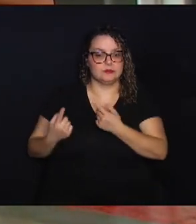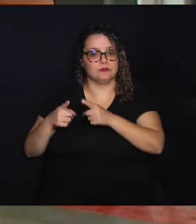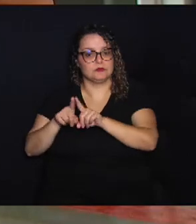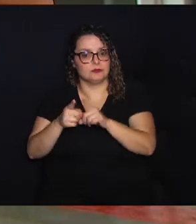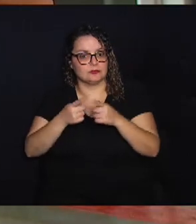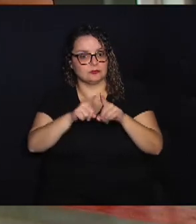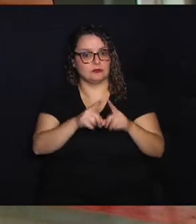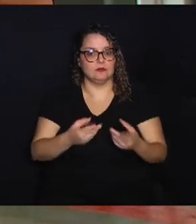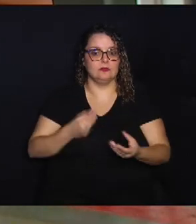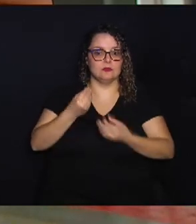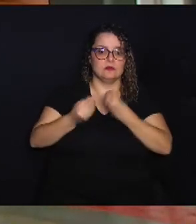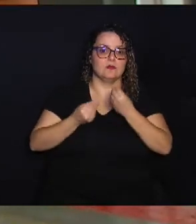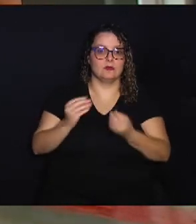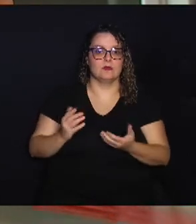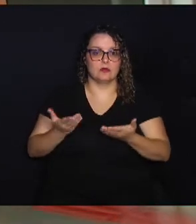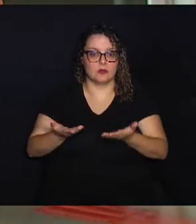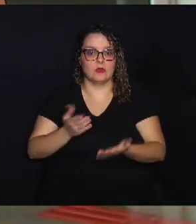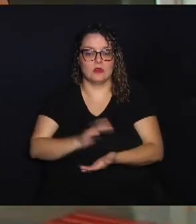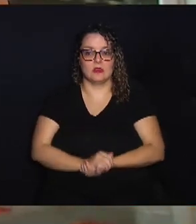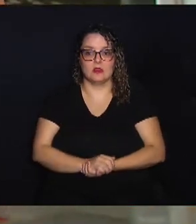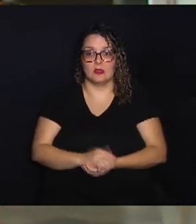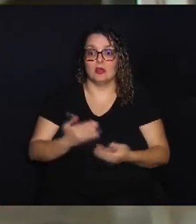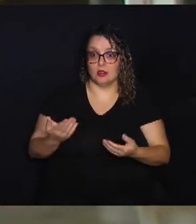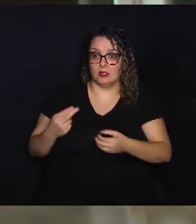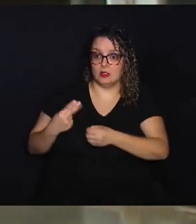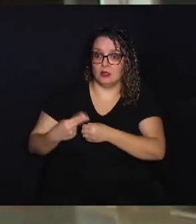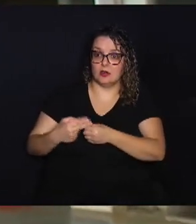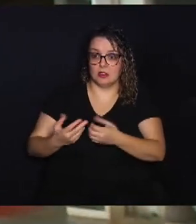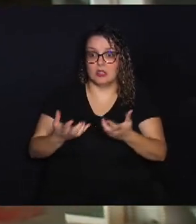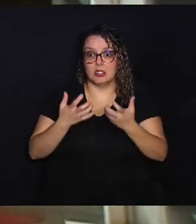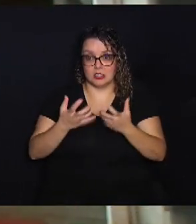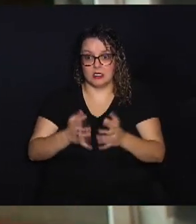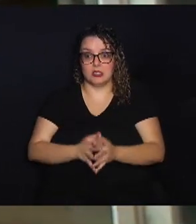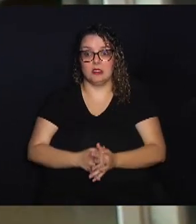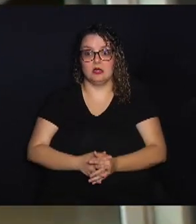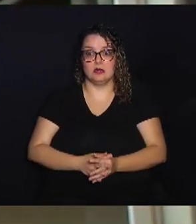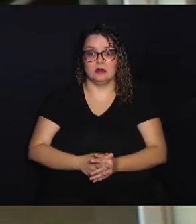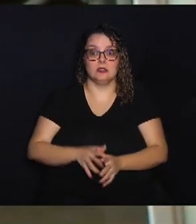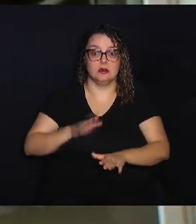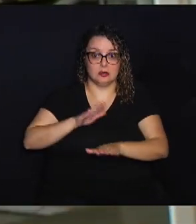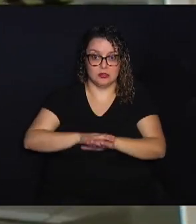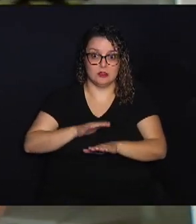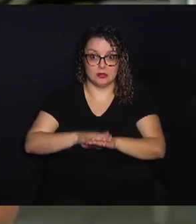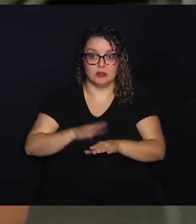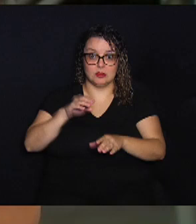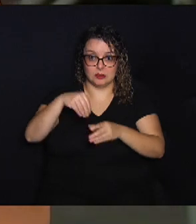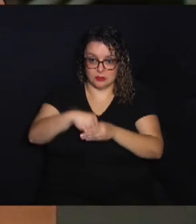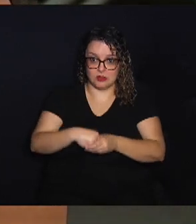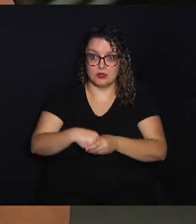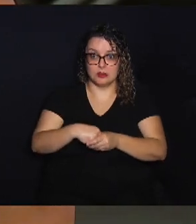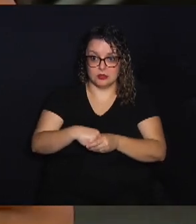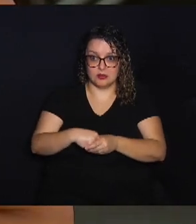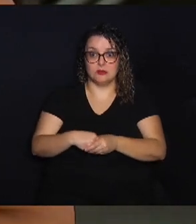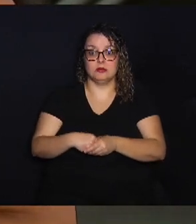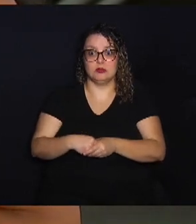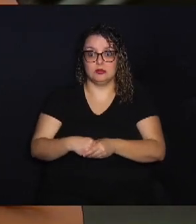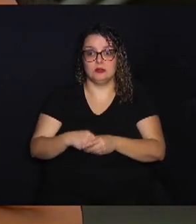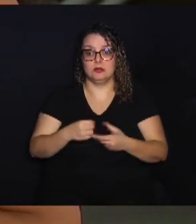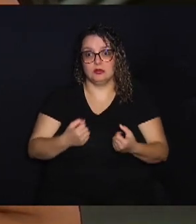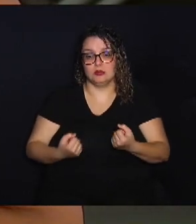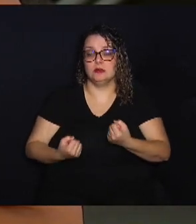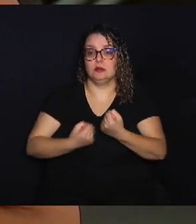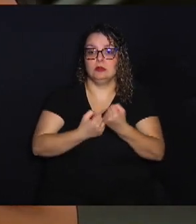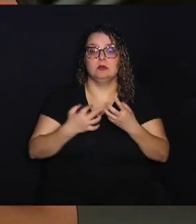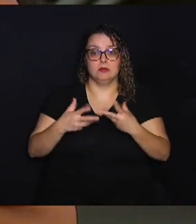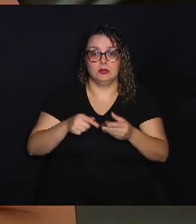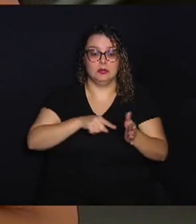parceria? Como vai se dar isso? Então, a Unicamp pretende atuar aqui internamente, né, dando apoio para todos